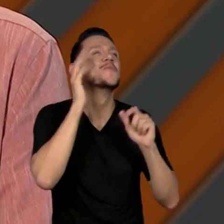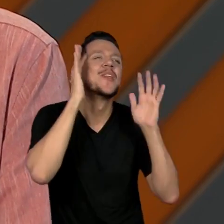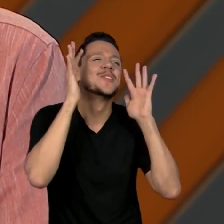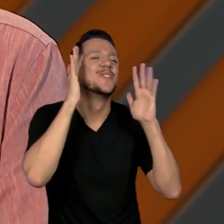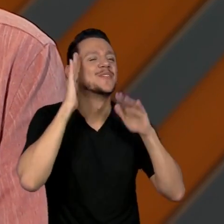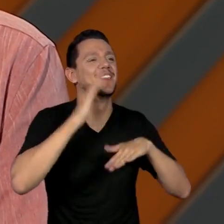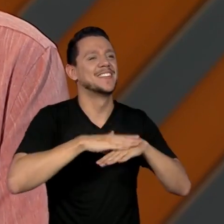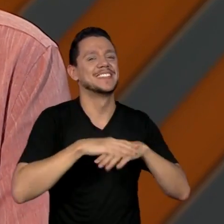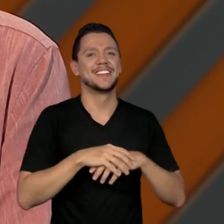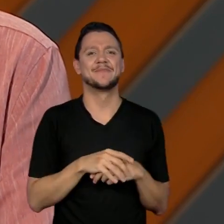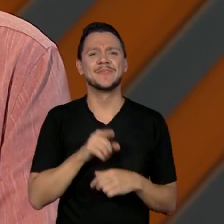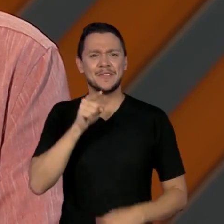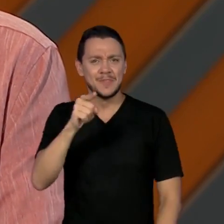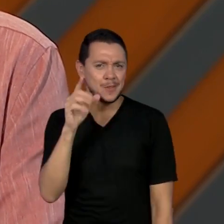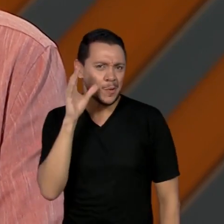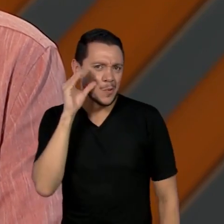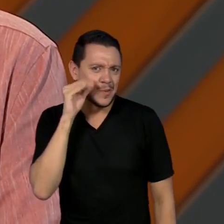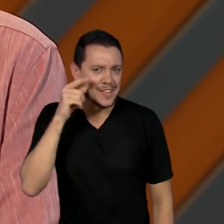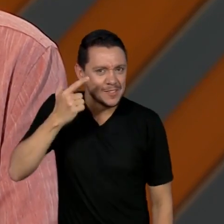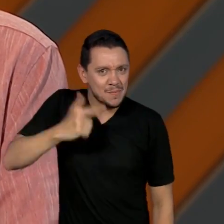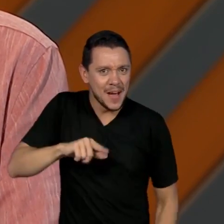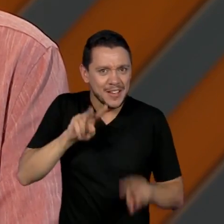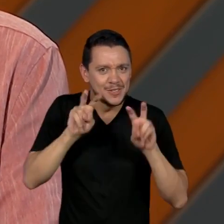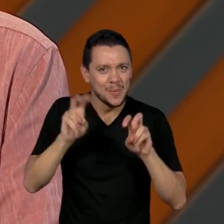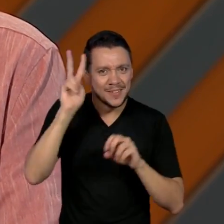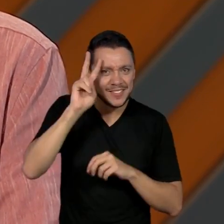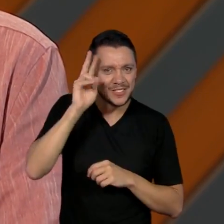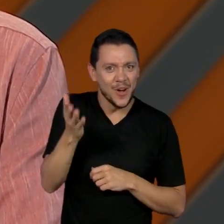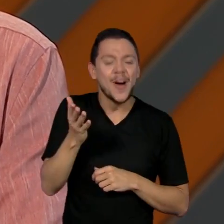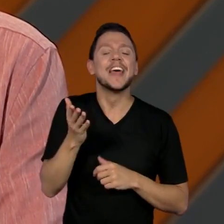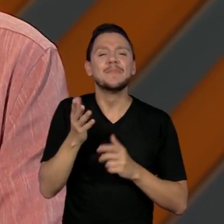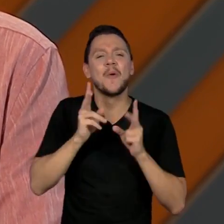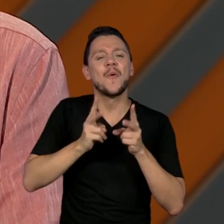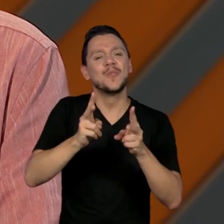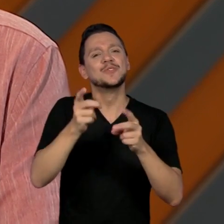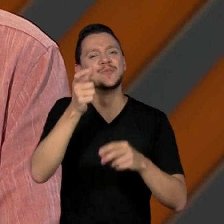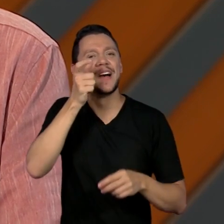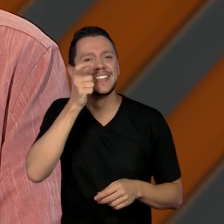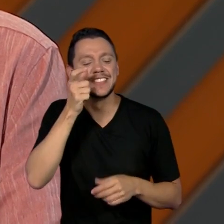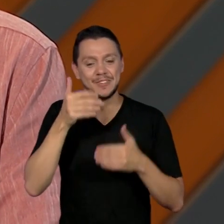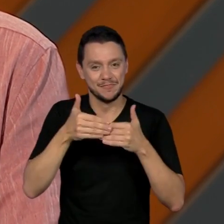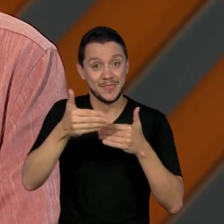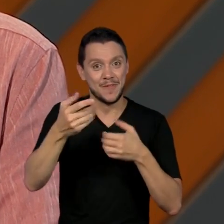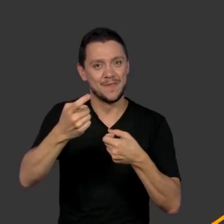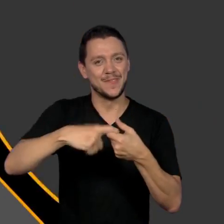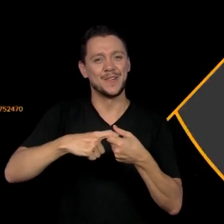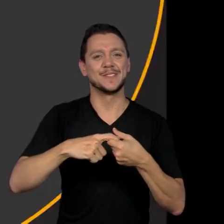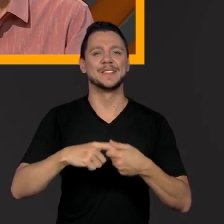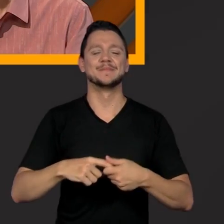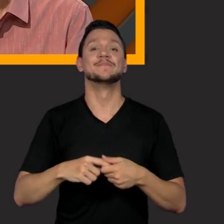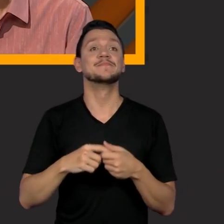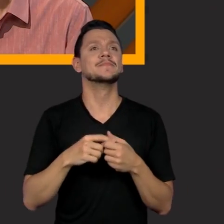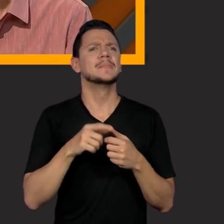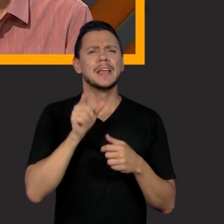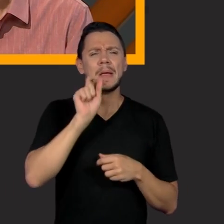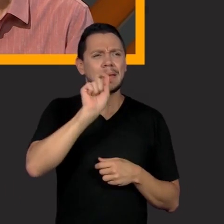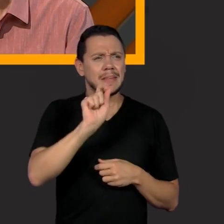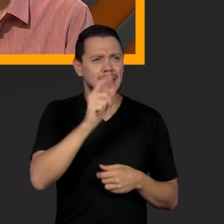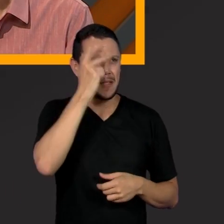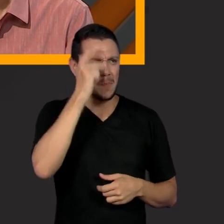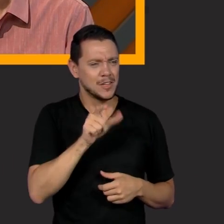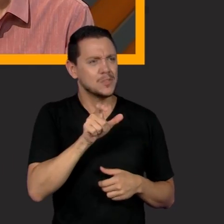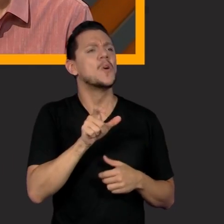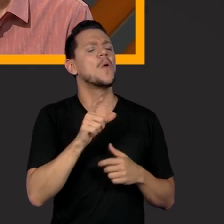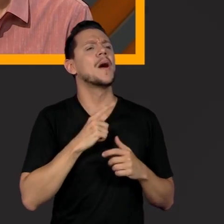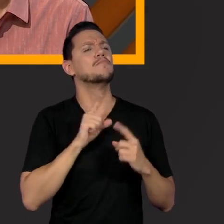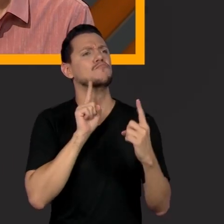Se você quer saber mais sobre essa boa história, fique conosco. Voltamos já já. Alguém chegou para mim e falou: